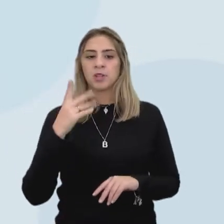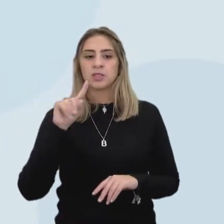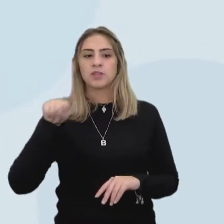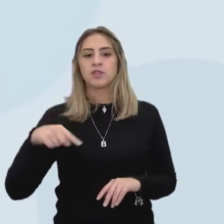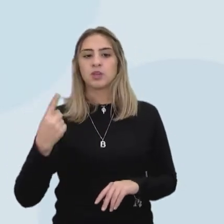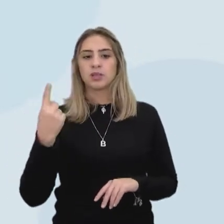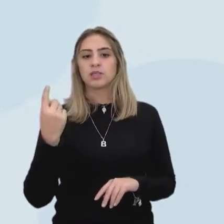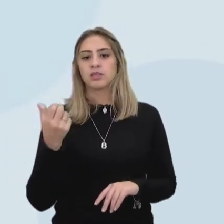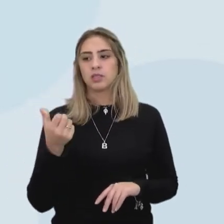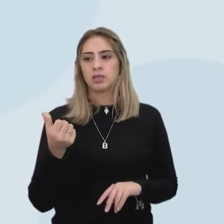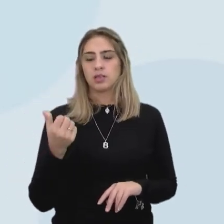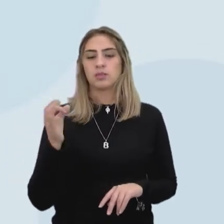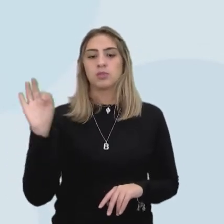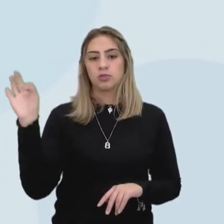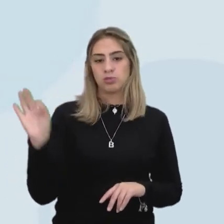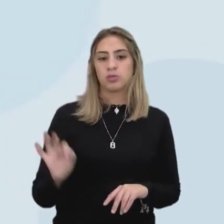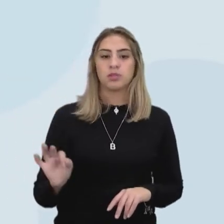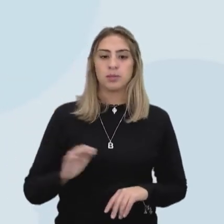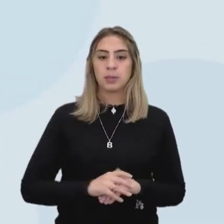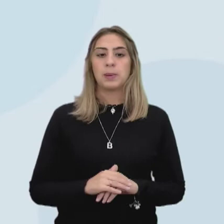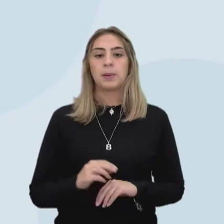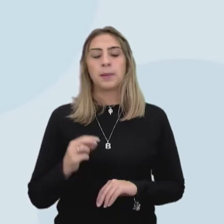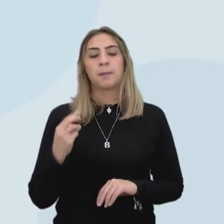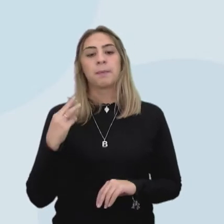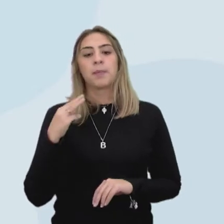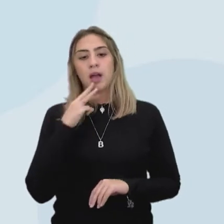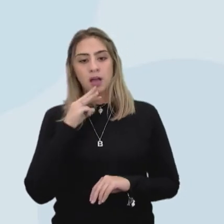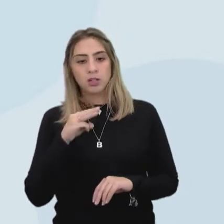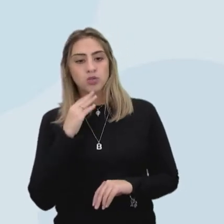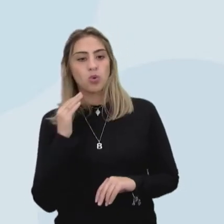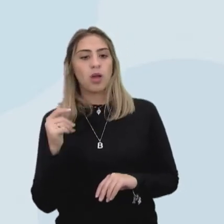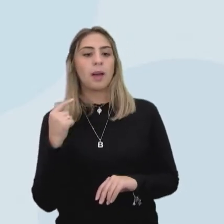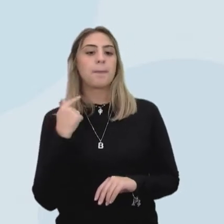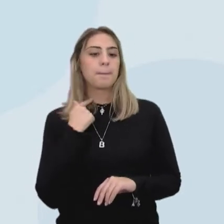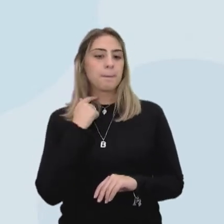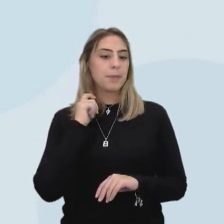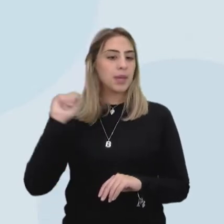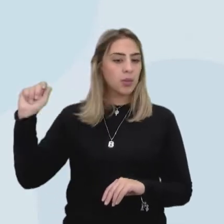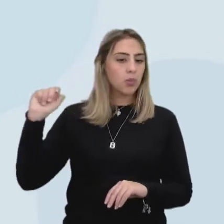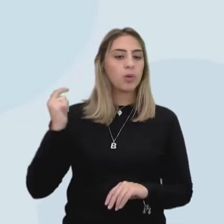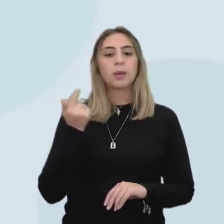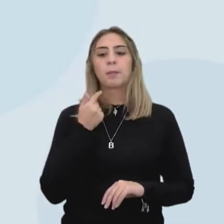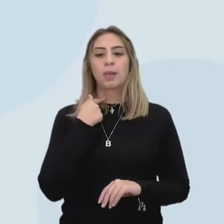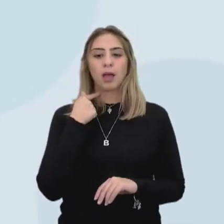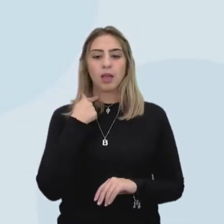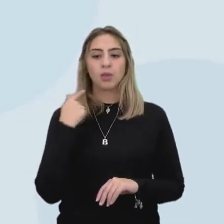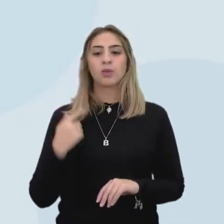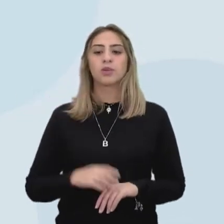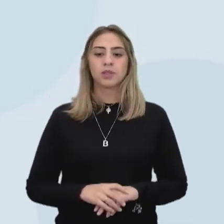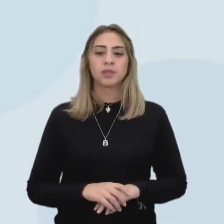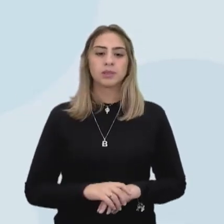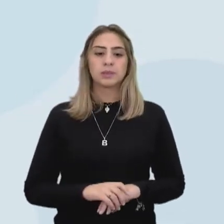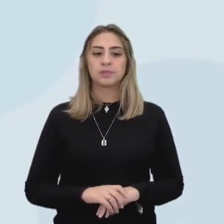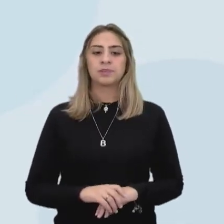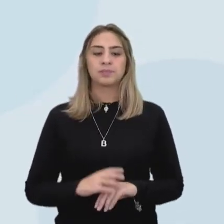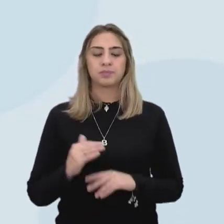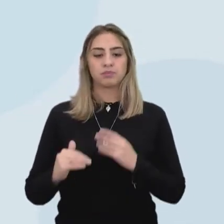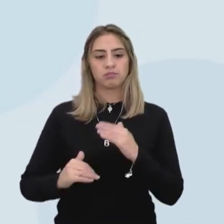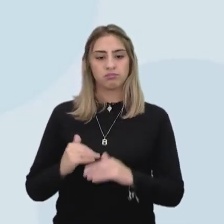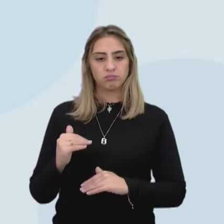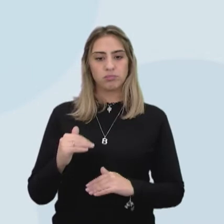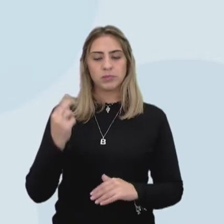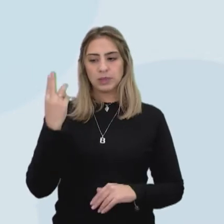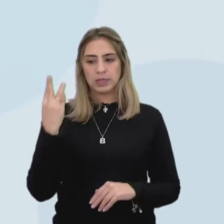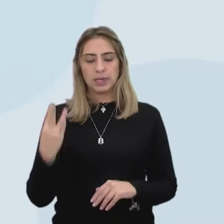14,6% entre março, abril e maio. E teve uma variável aí, né, no decorreres aí dos trimestres,